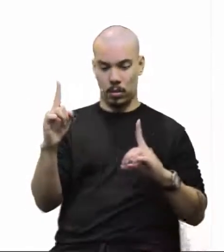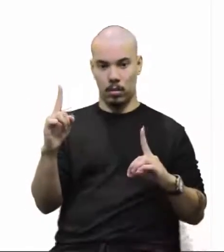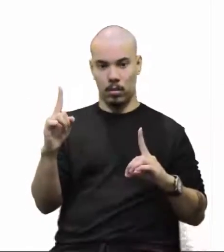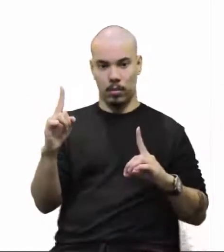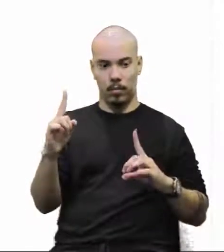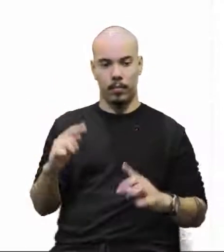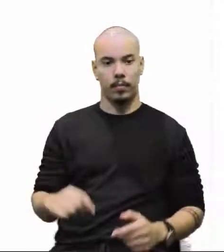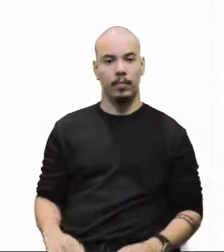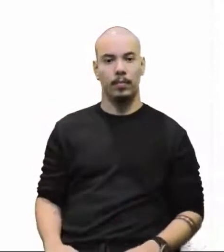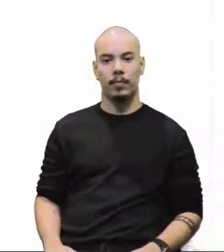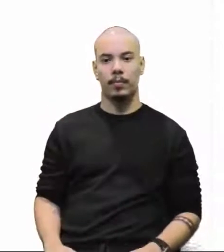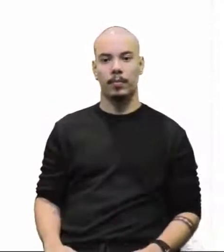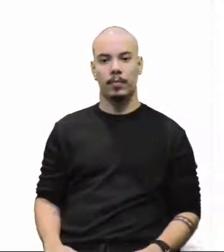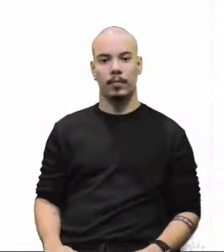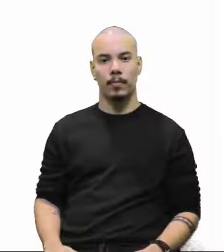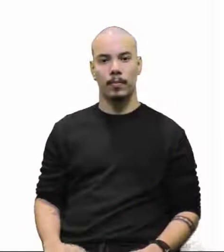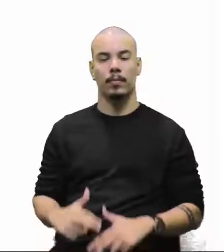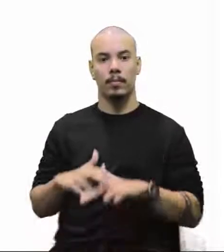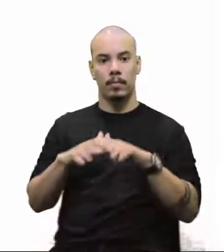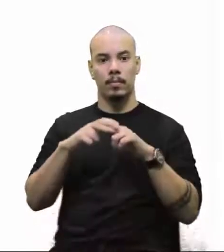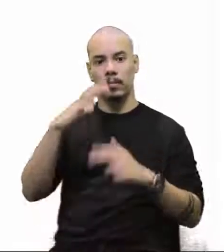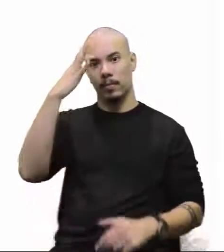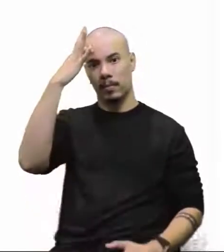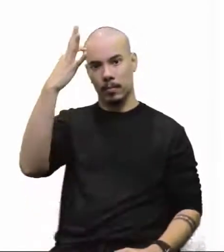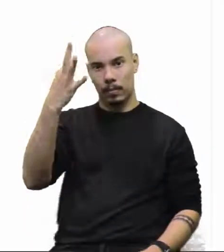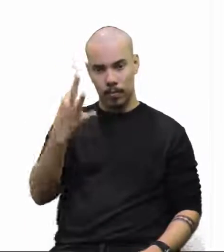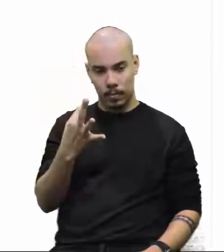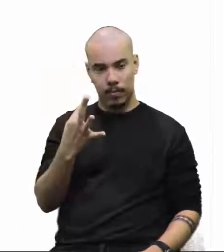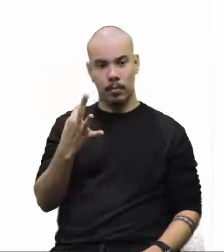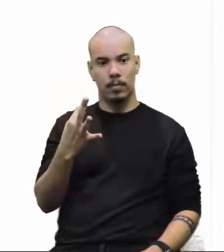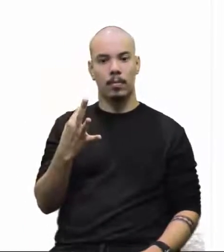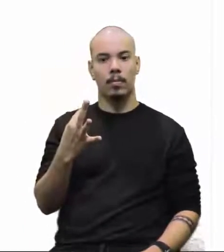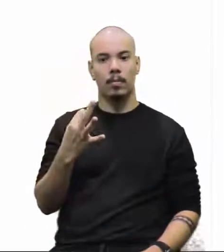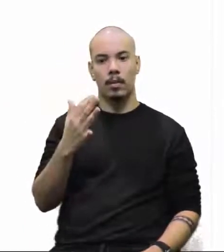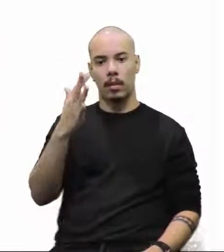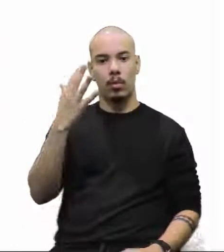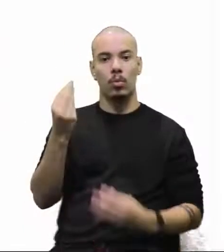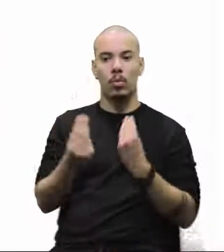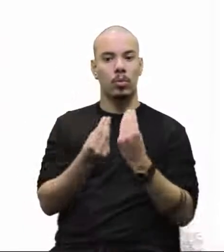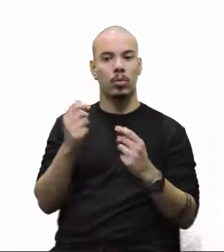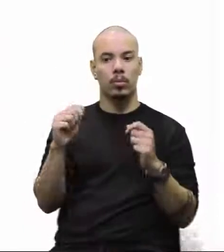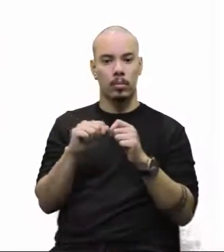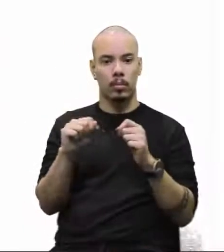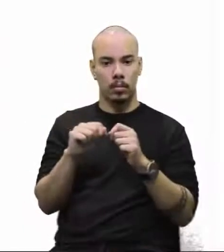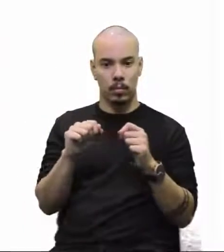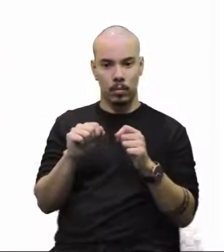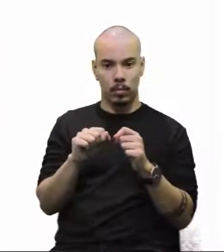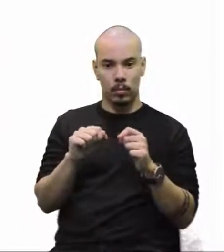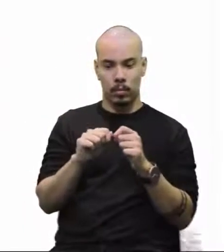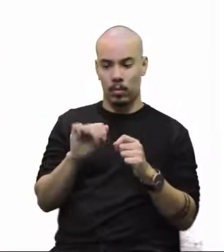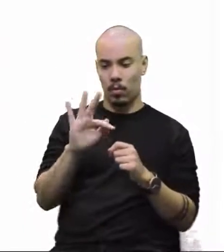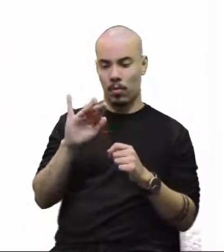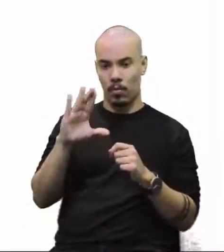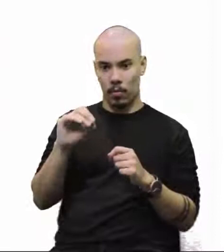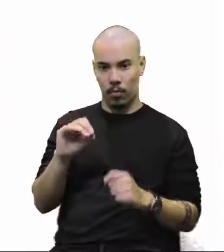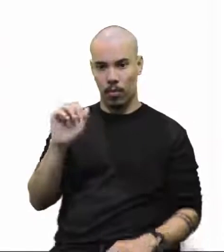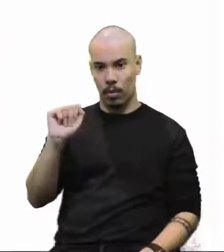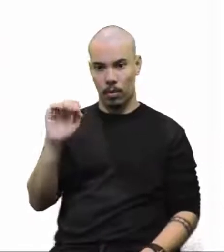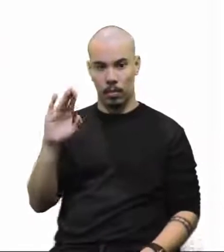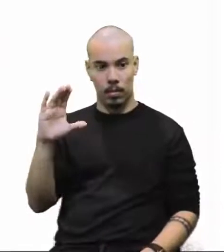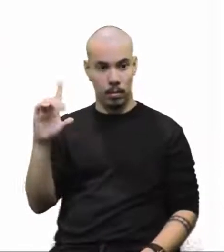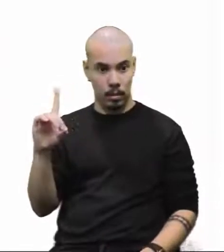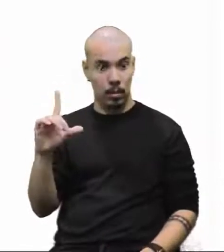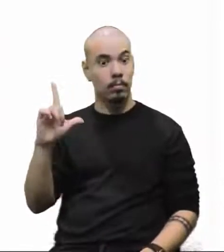pequenininho. Não. Então, ele tende a aproximar o segmento do fio AB e CD, que é de atração. Haverá uma